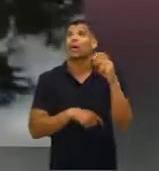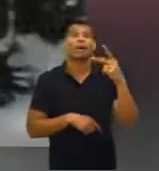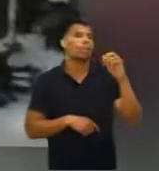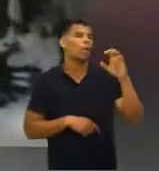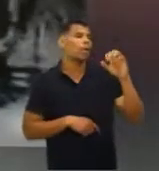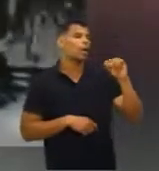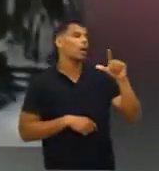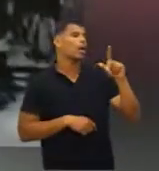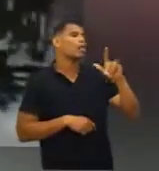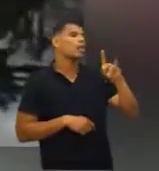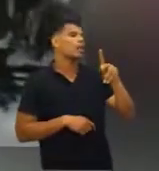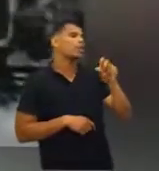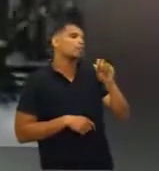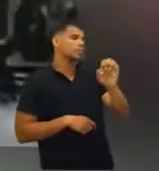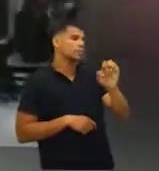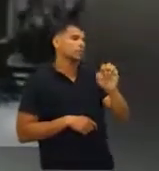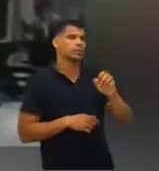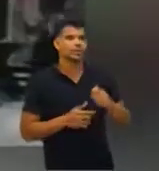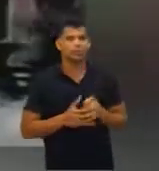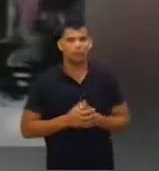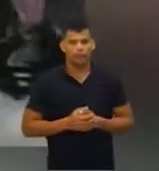Então és tu.